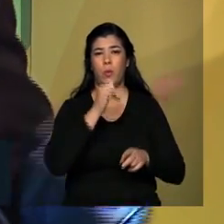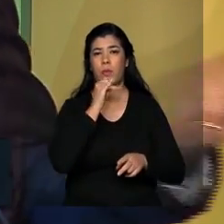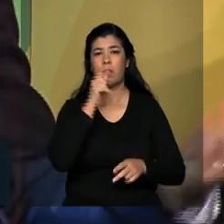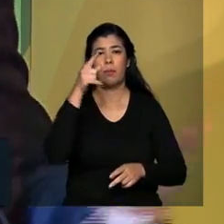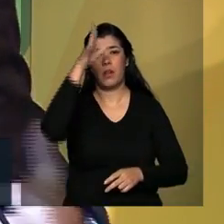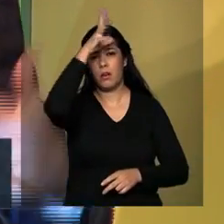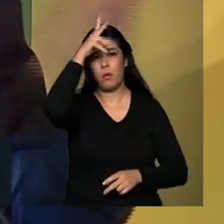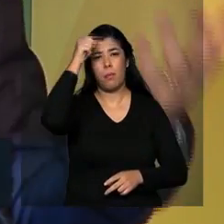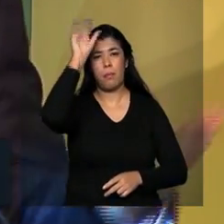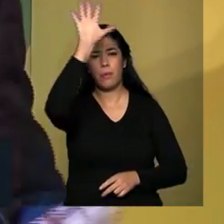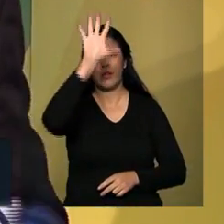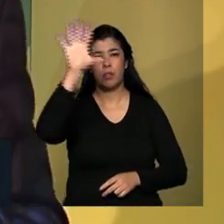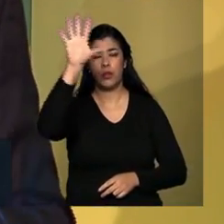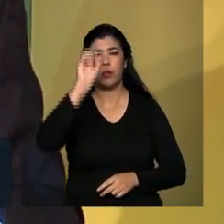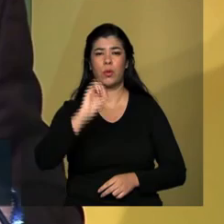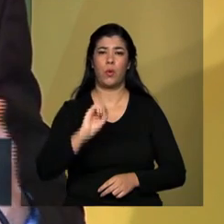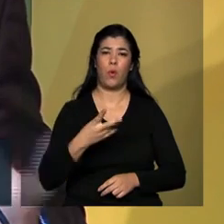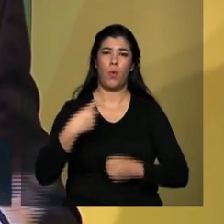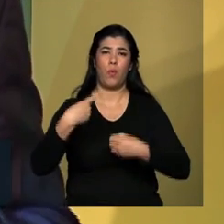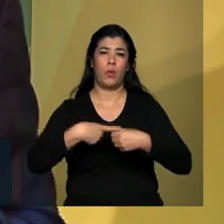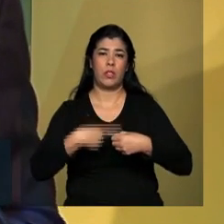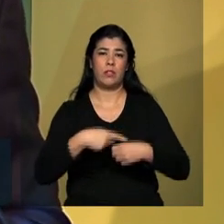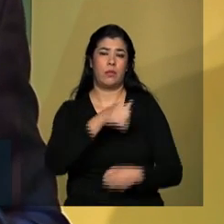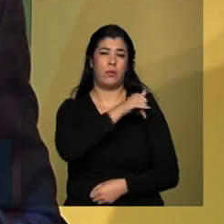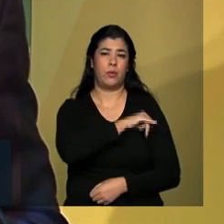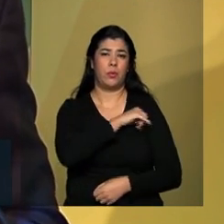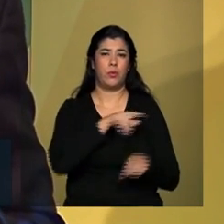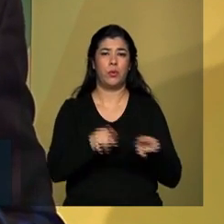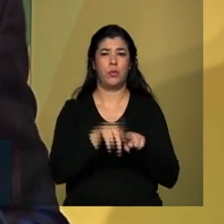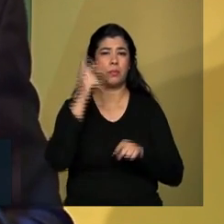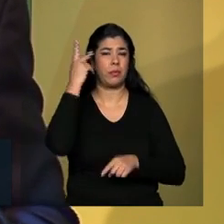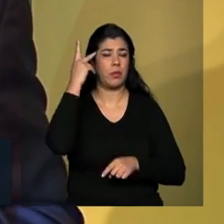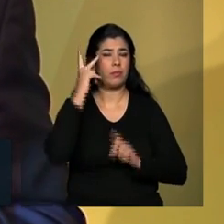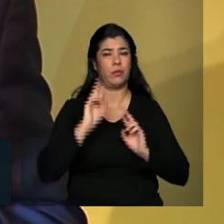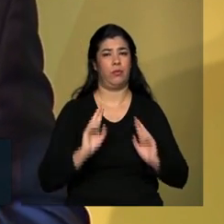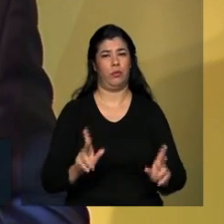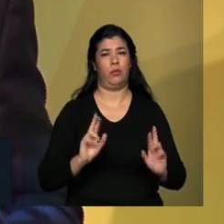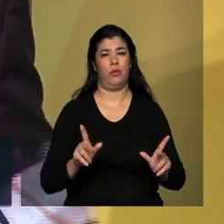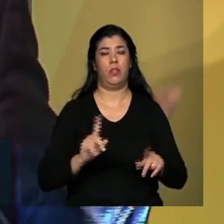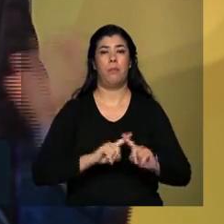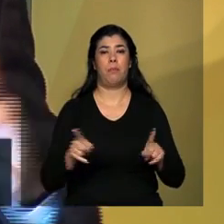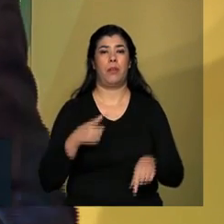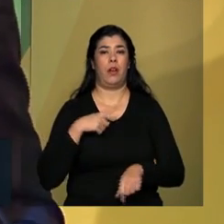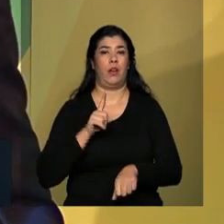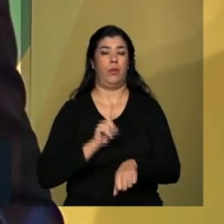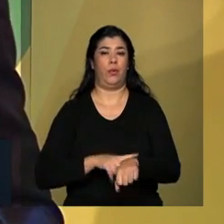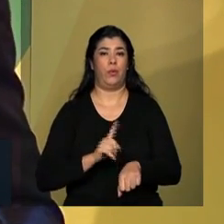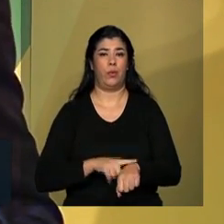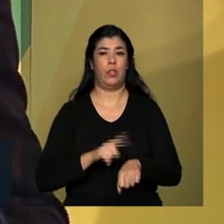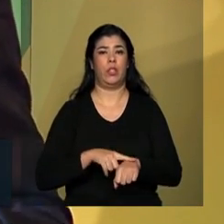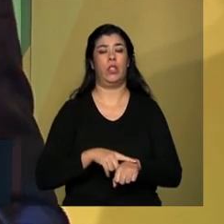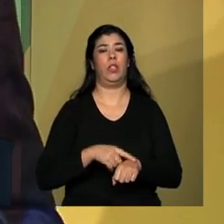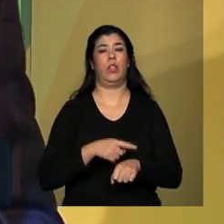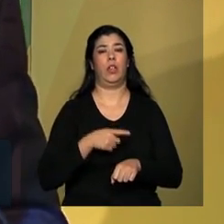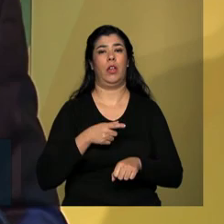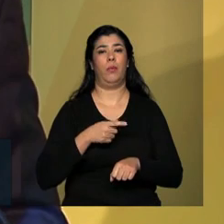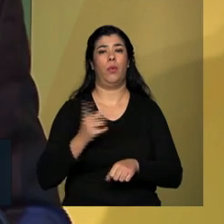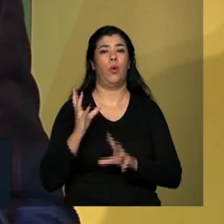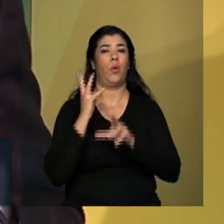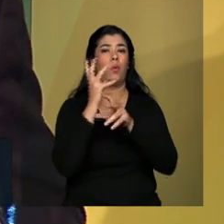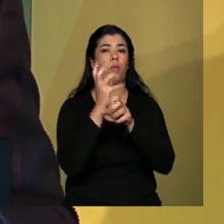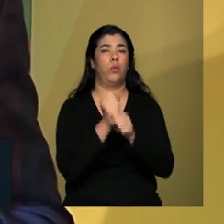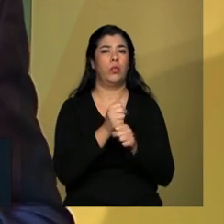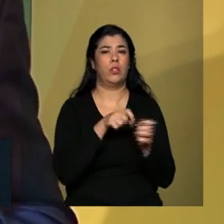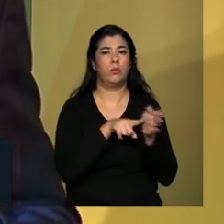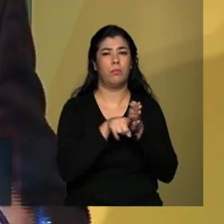Amazônia, outra uma que ligue Rio e São Paulo. São muito diferentes em termos de rodovia, mas e o prazo e volume de investimento é muito diferente. Depois de que o estudo